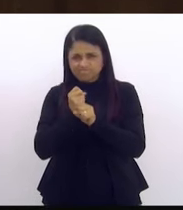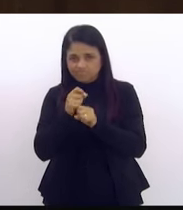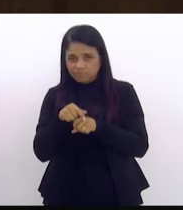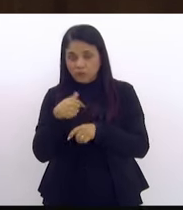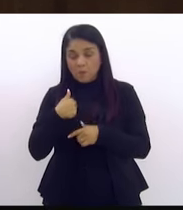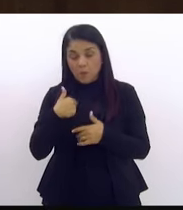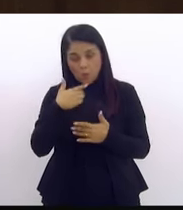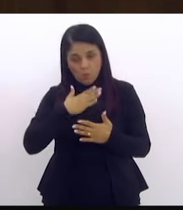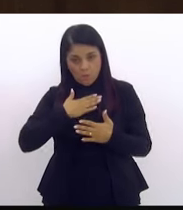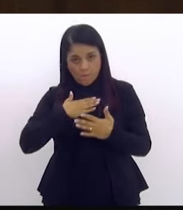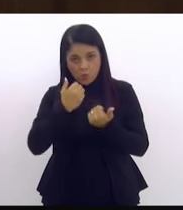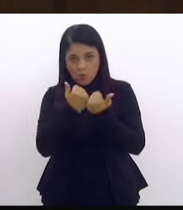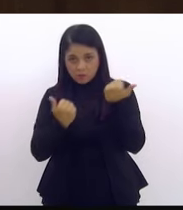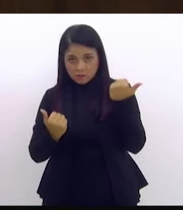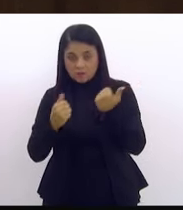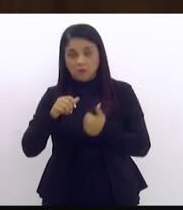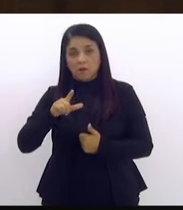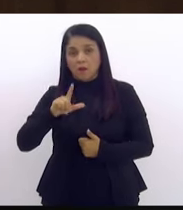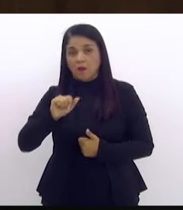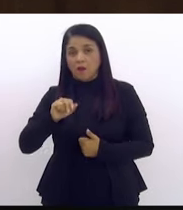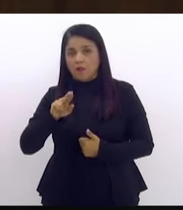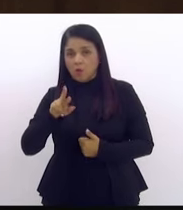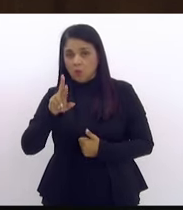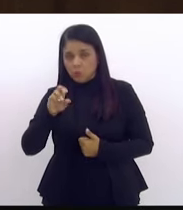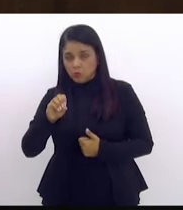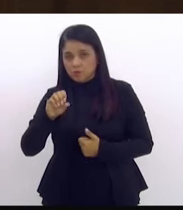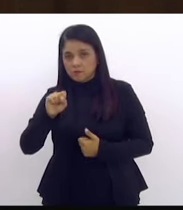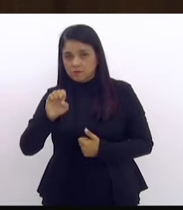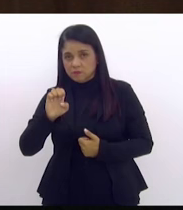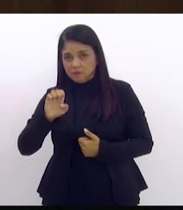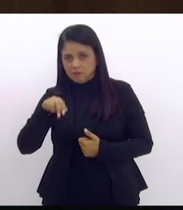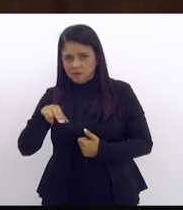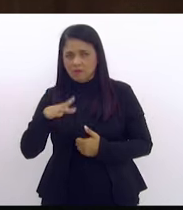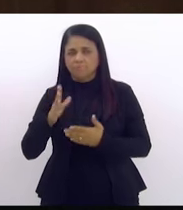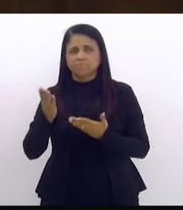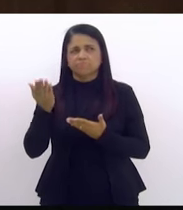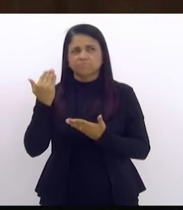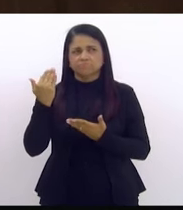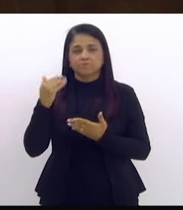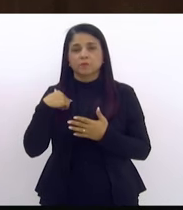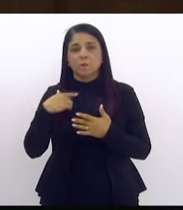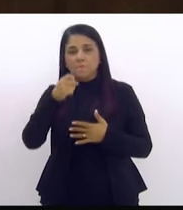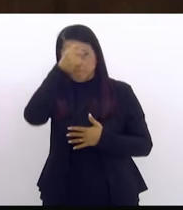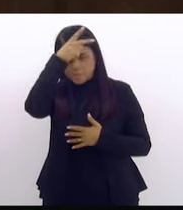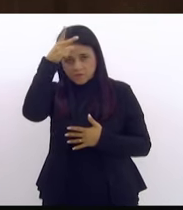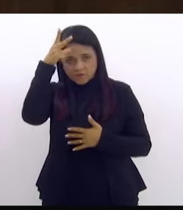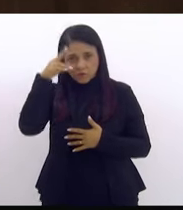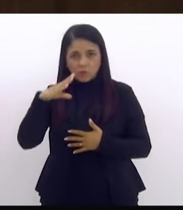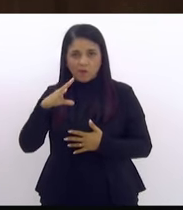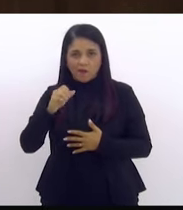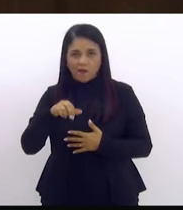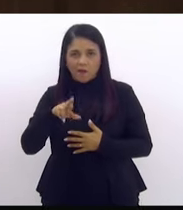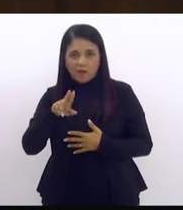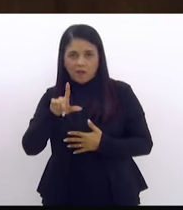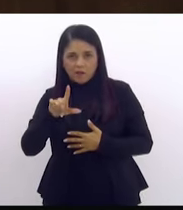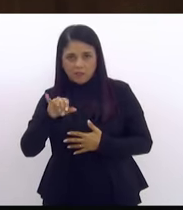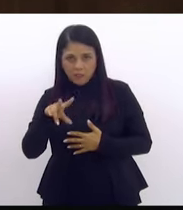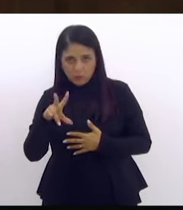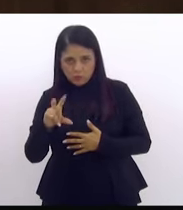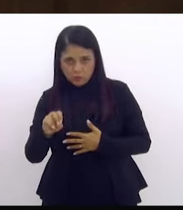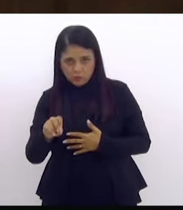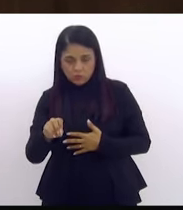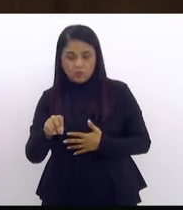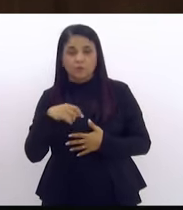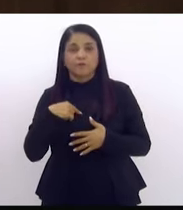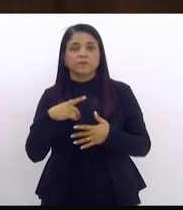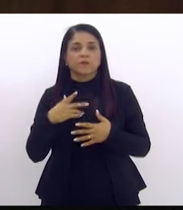meu assessor Lauro Sena, que já na época do prefeito Carlinhos